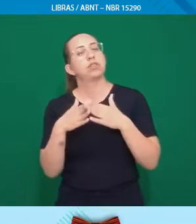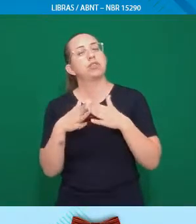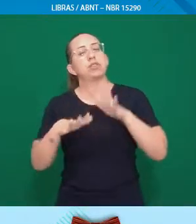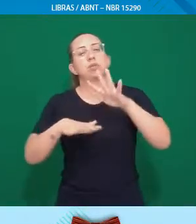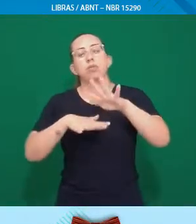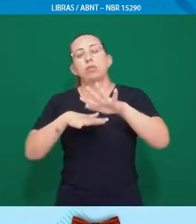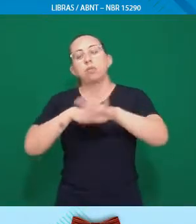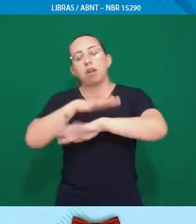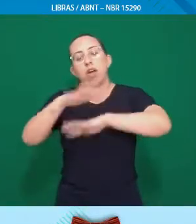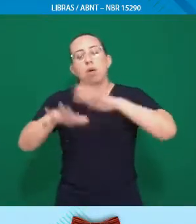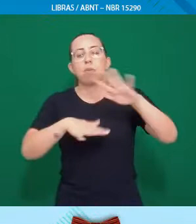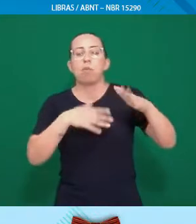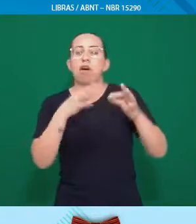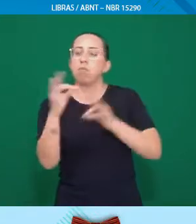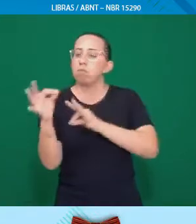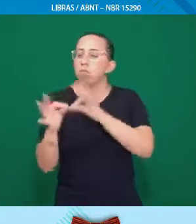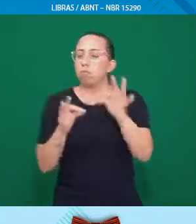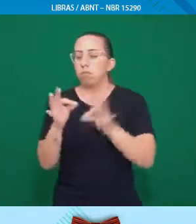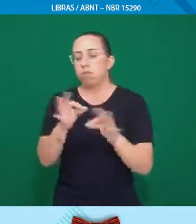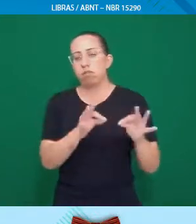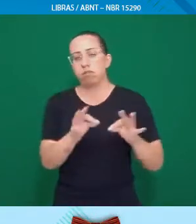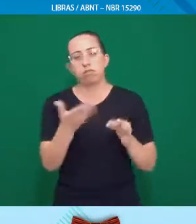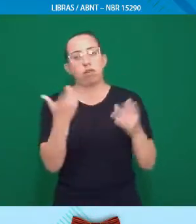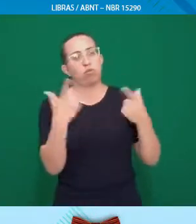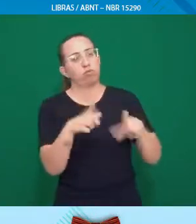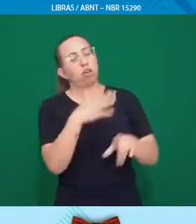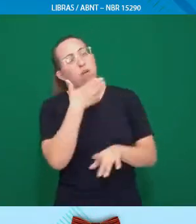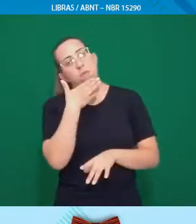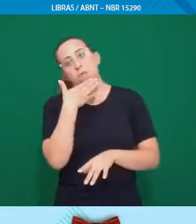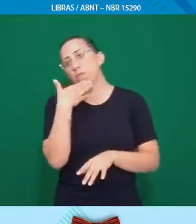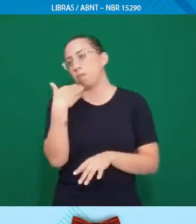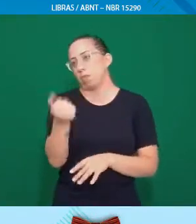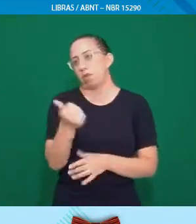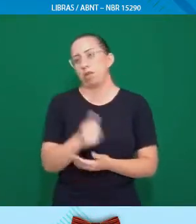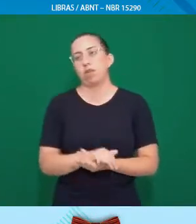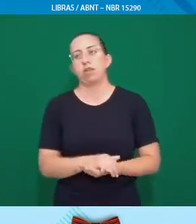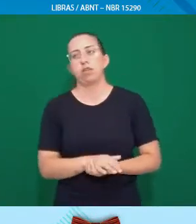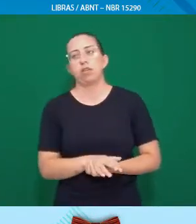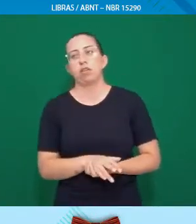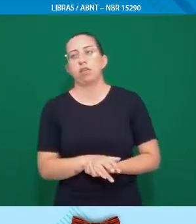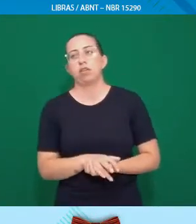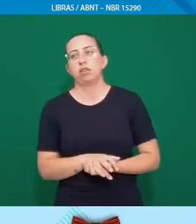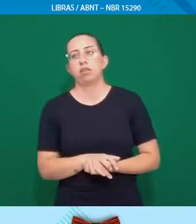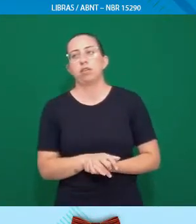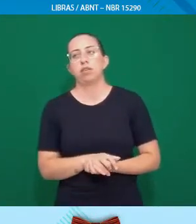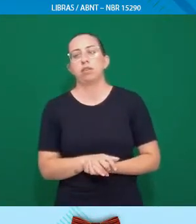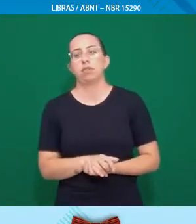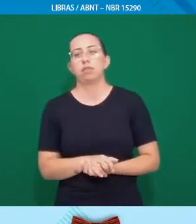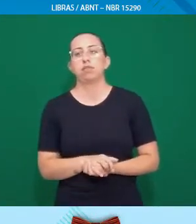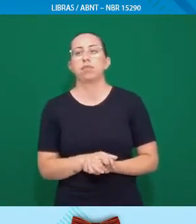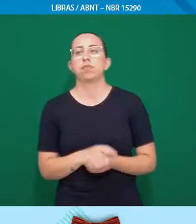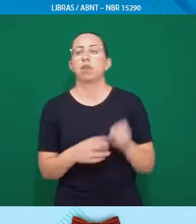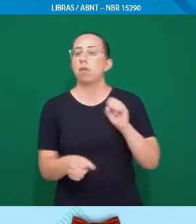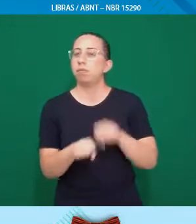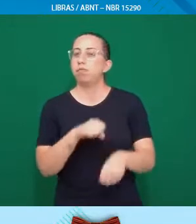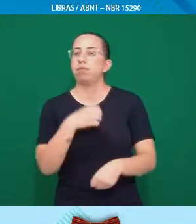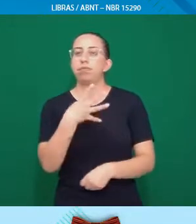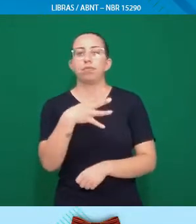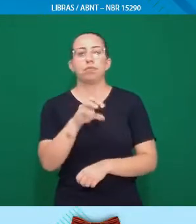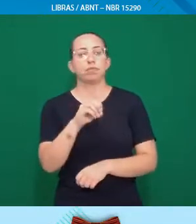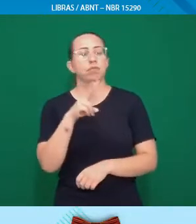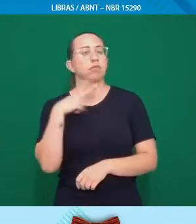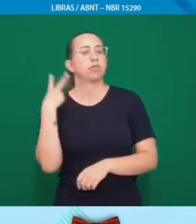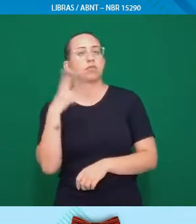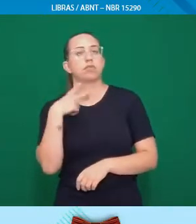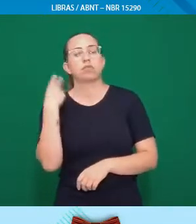postulam a vossa excelência E desde já espera e aguarda deferimento do mesmo nós somos as moções Mução 40/2001